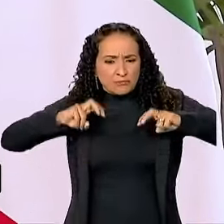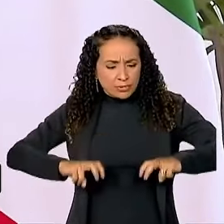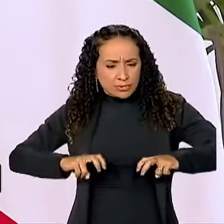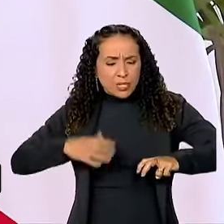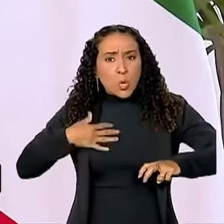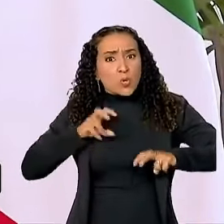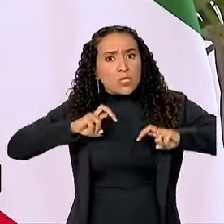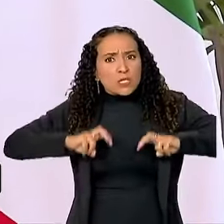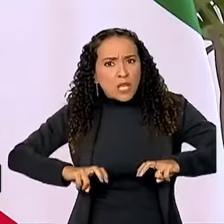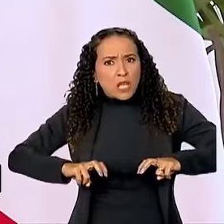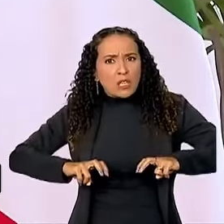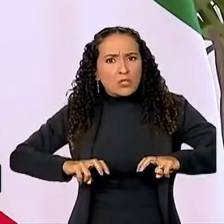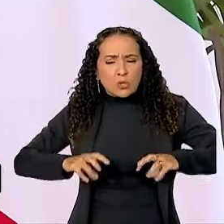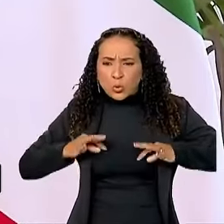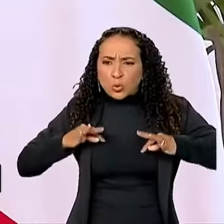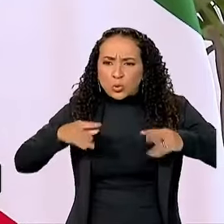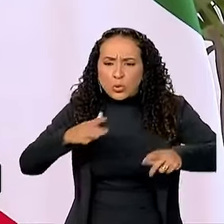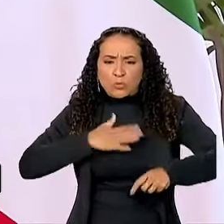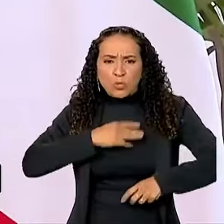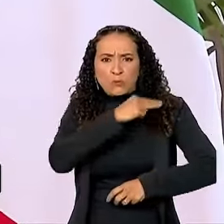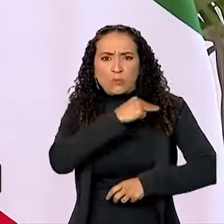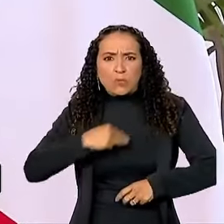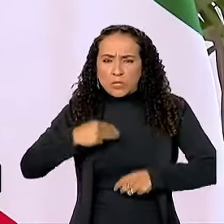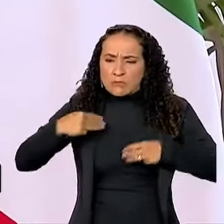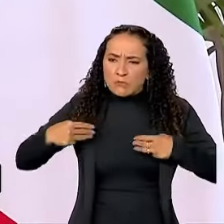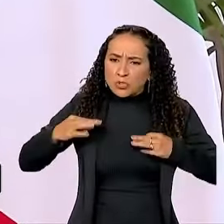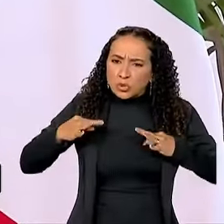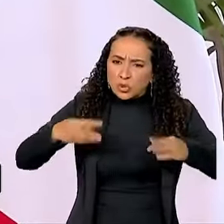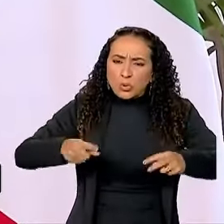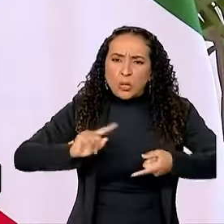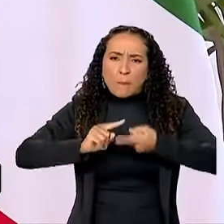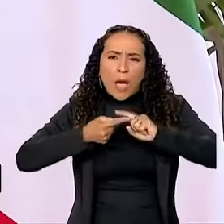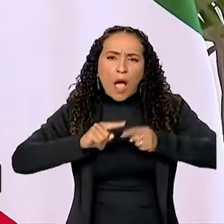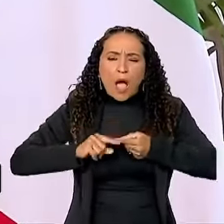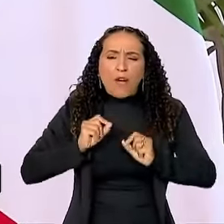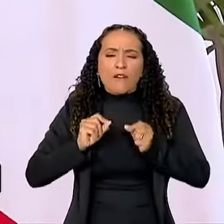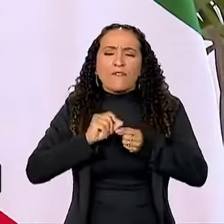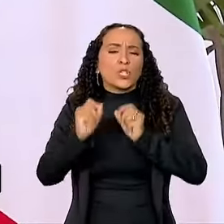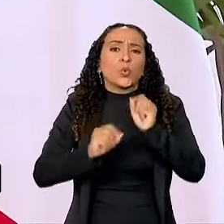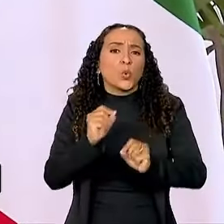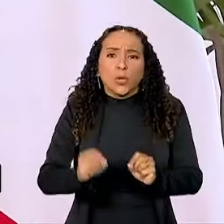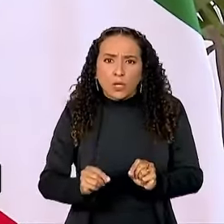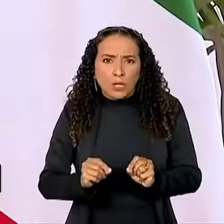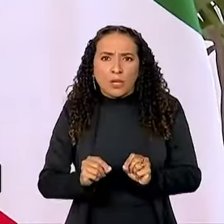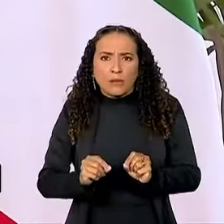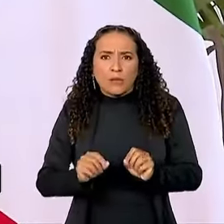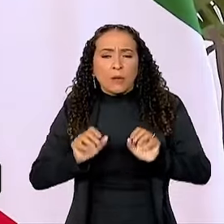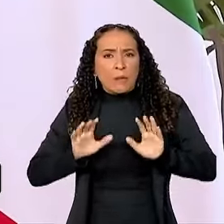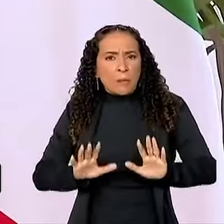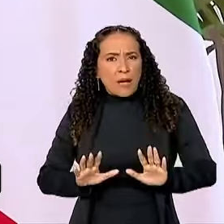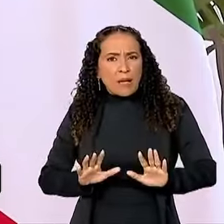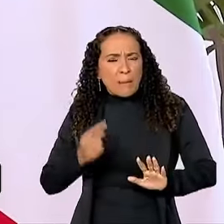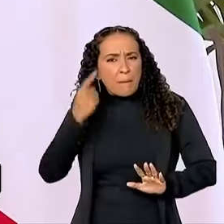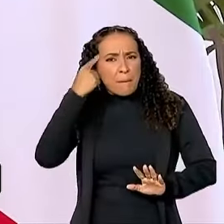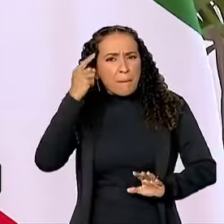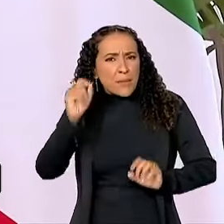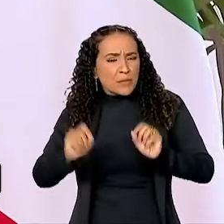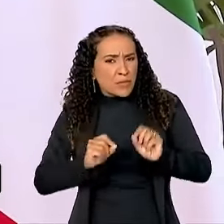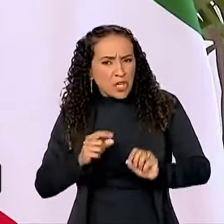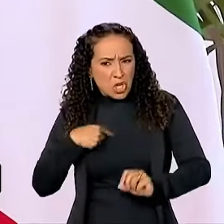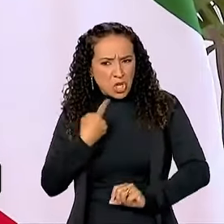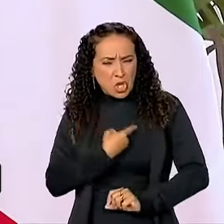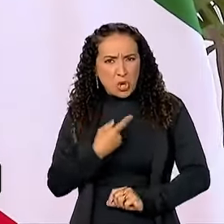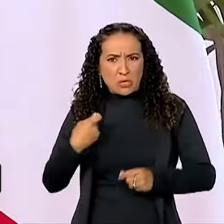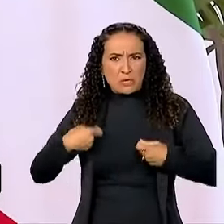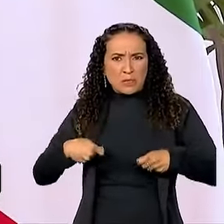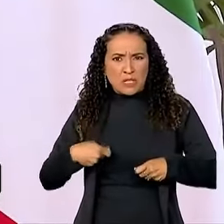sento na mesa, sabe, com todos os meus direitos para discutir considerado o que, que a gente tem que fazer. Agora, achar que nós